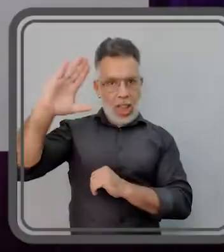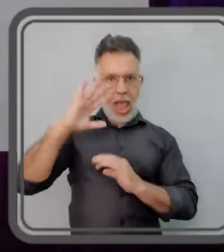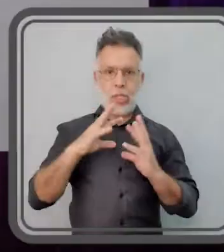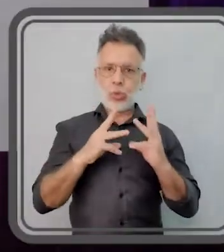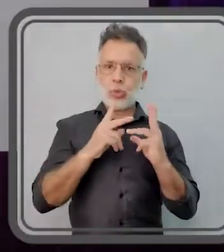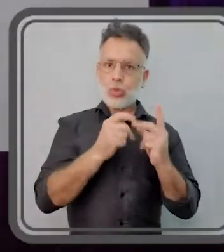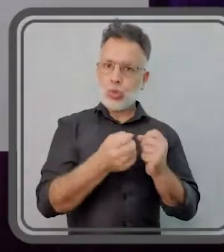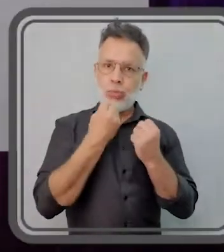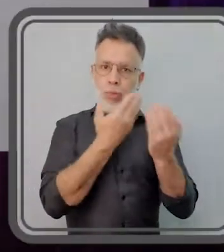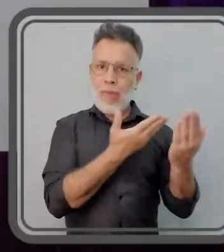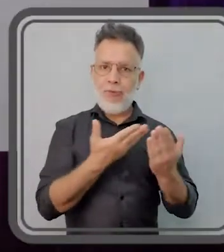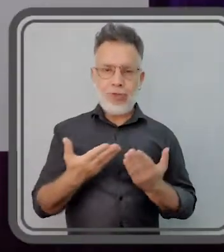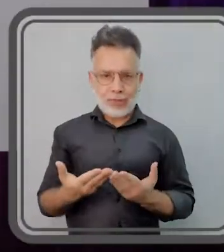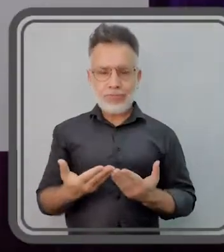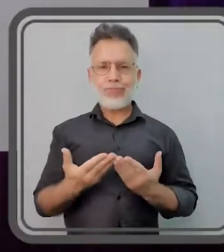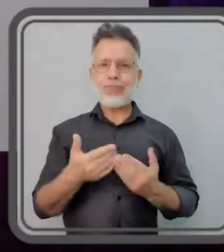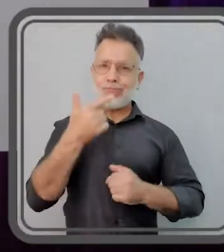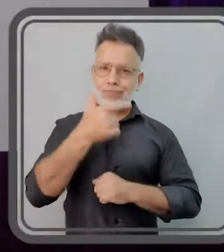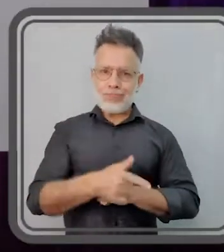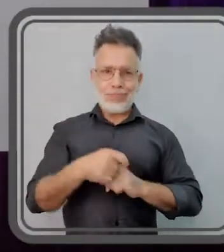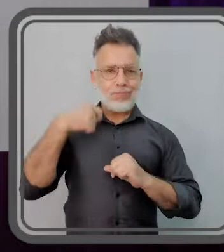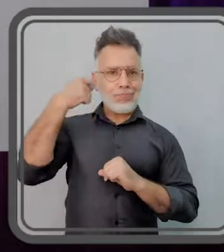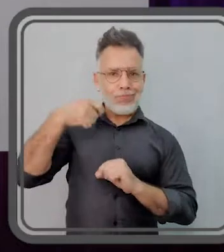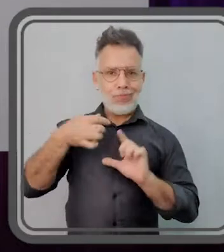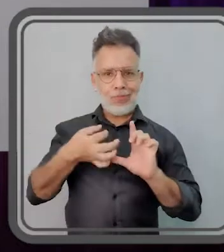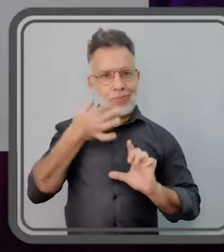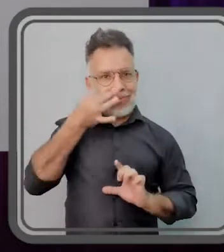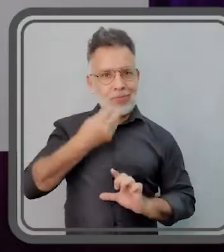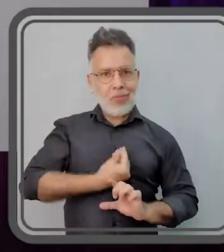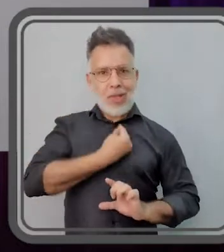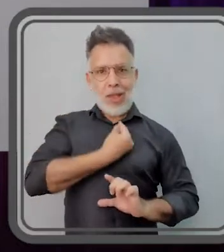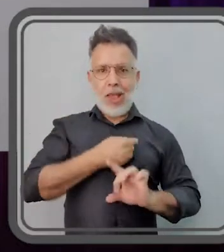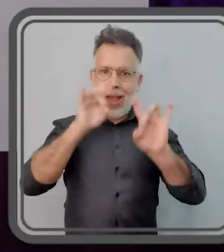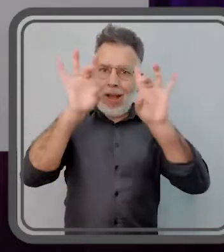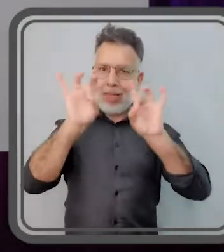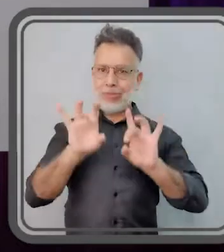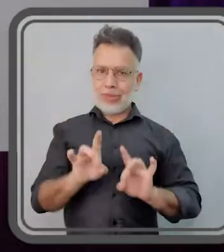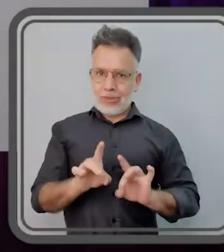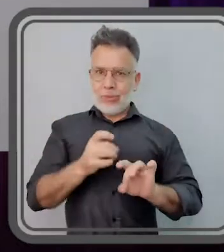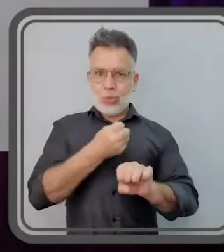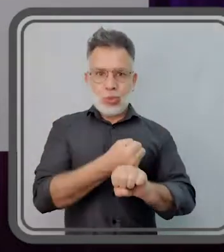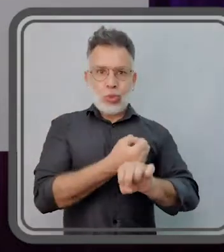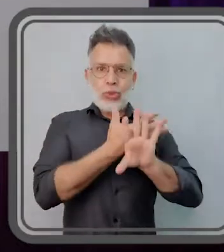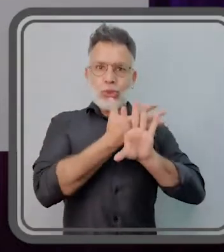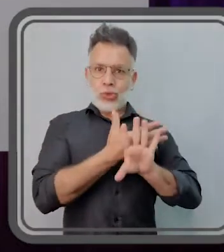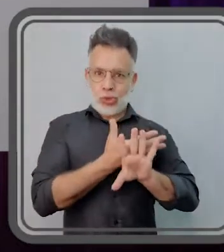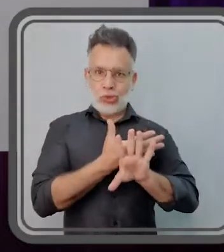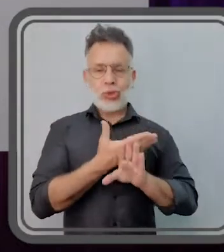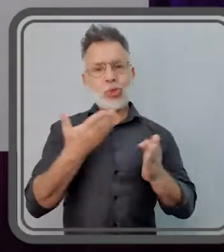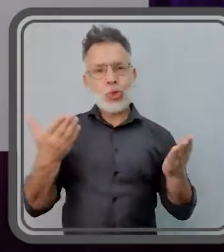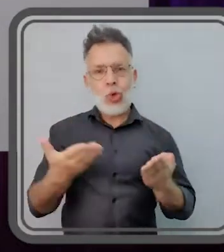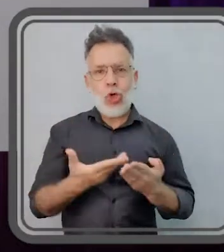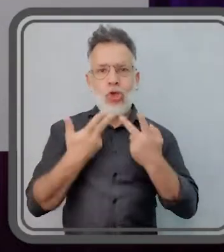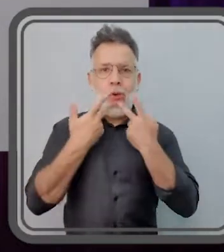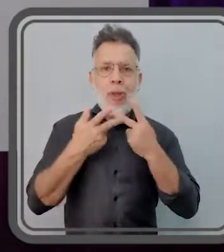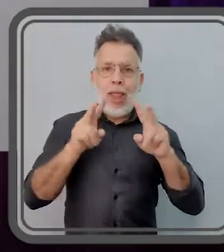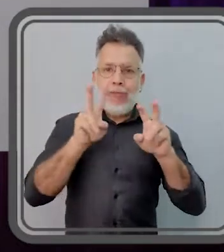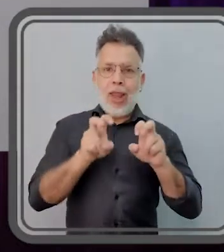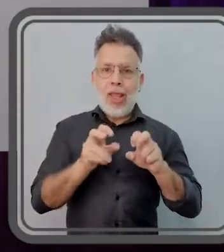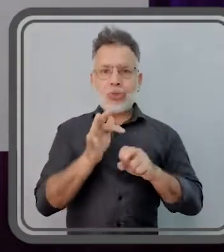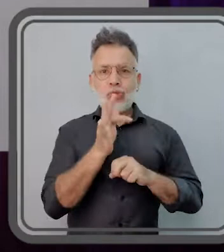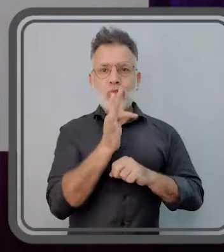Olá a todos, sejam muito bem-vindos a uma transmissão especial do Intalks, hoje para falar